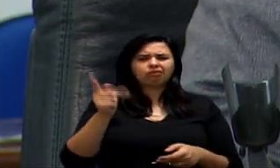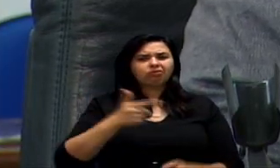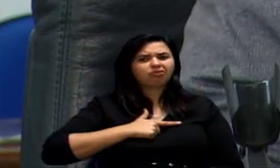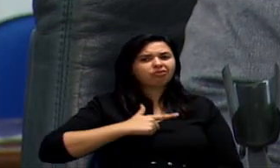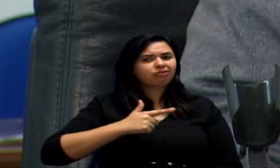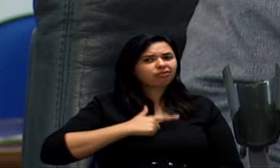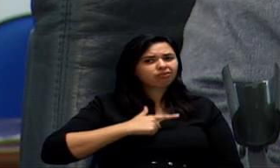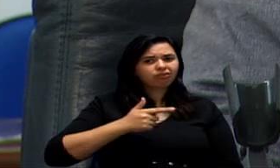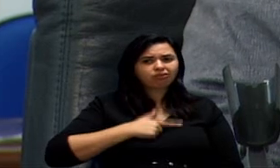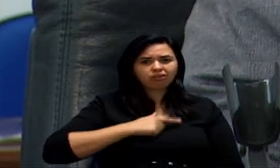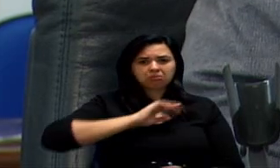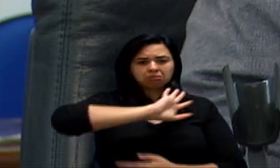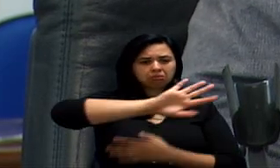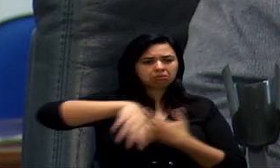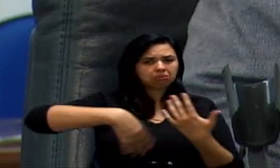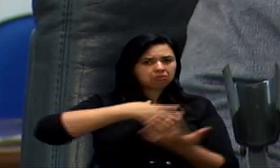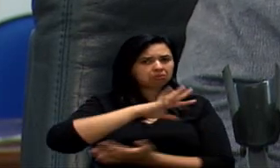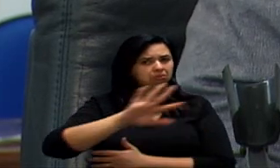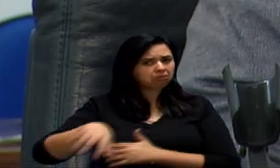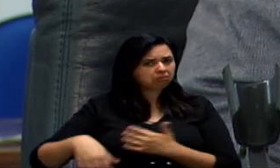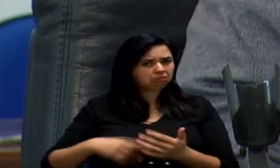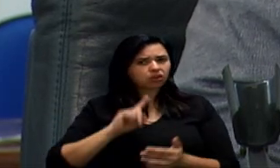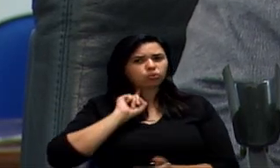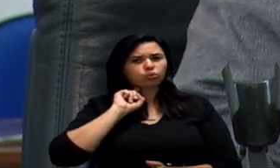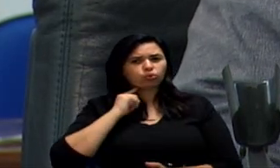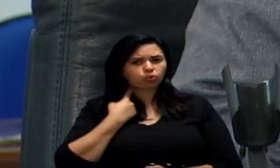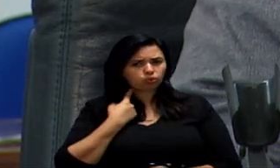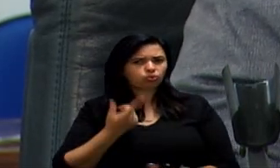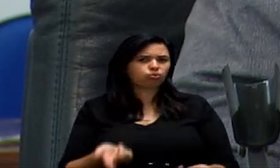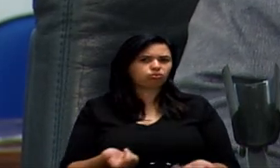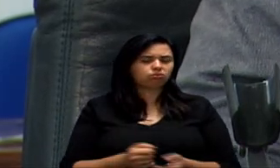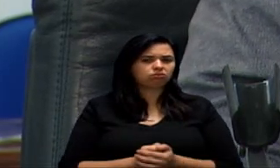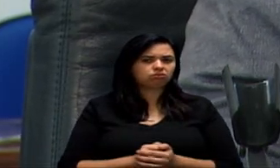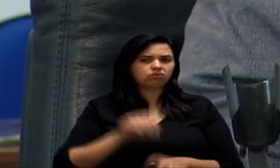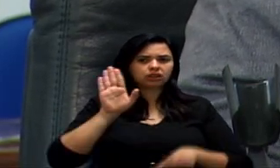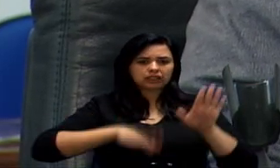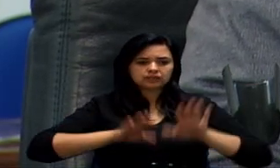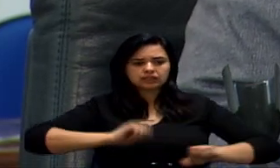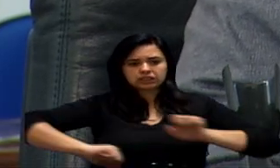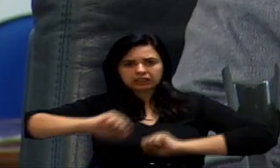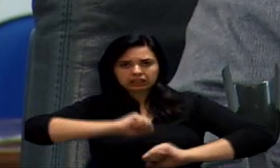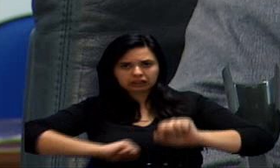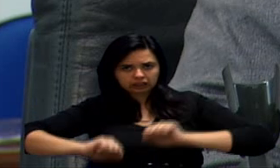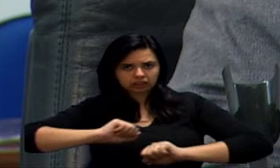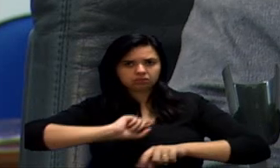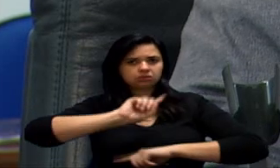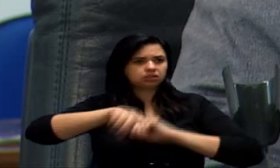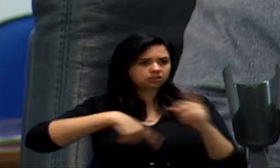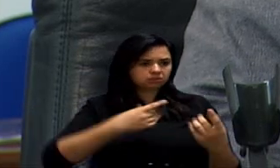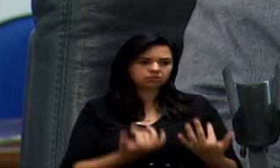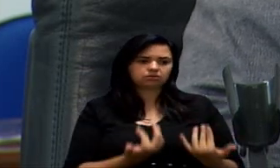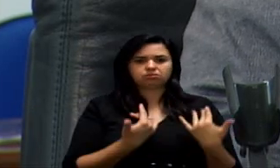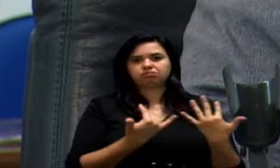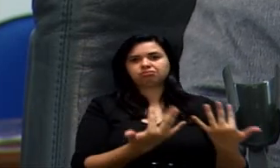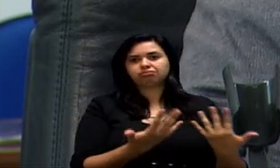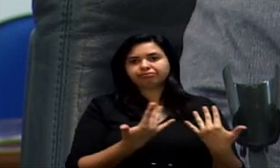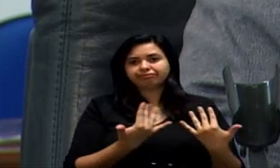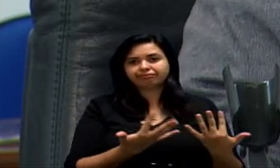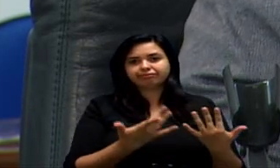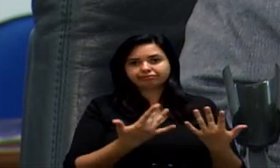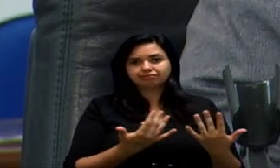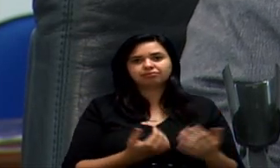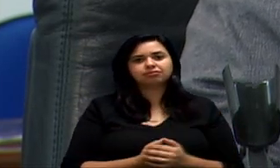sobre isso e mesmo assim eles fazem aquela limpeza momentânea e depois acaba novamente, o mato cresce constantemente, então tem que ter